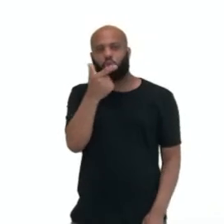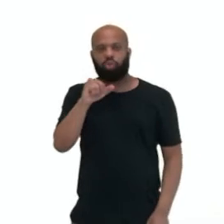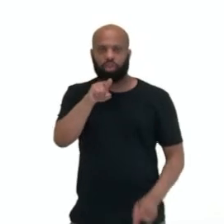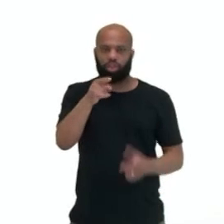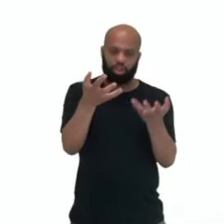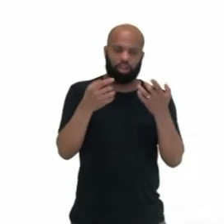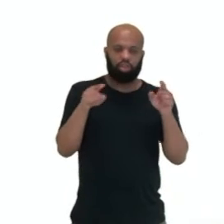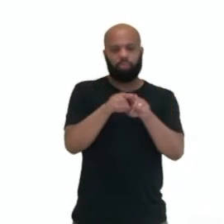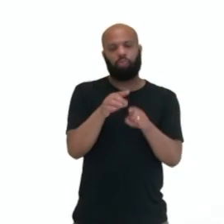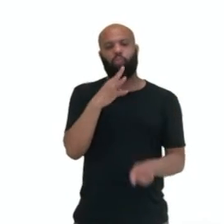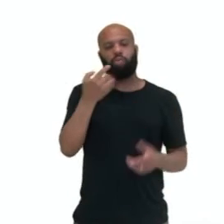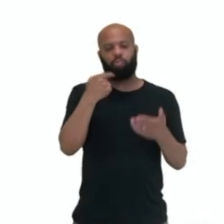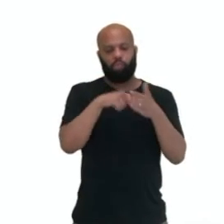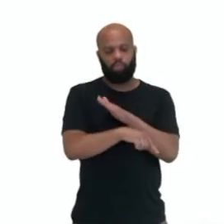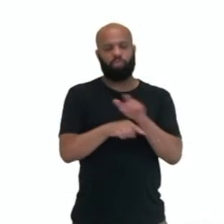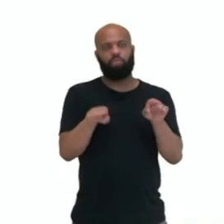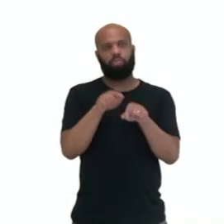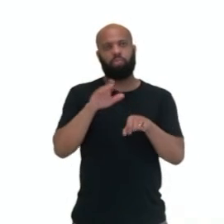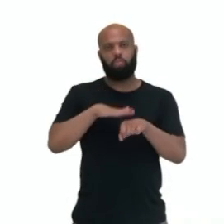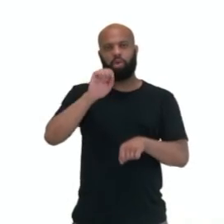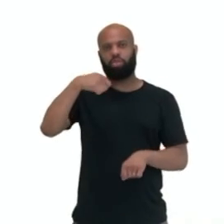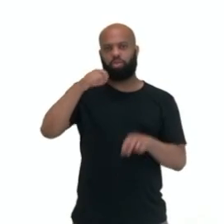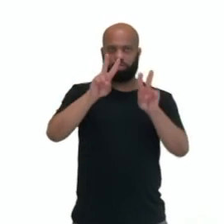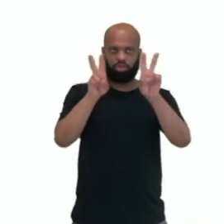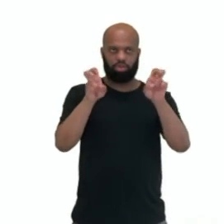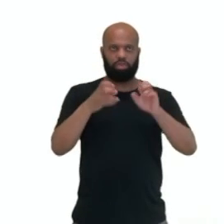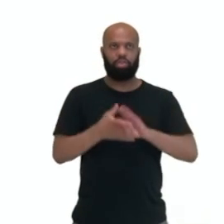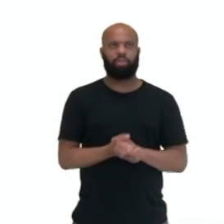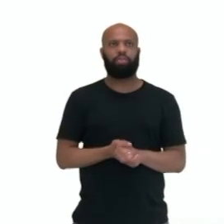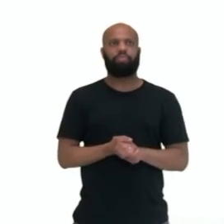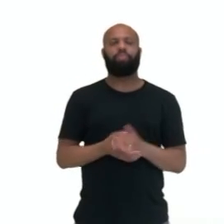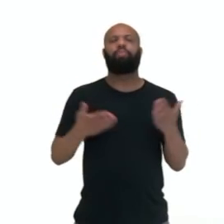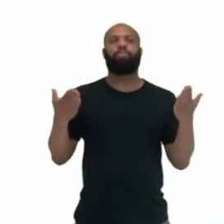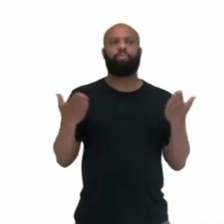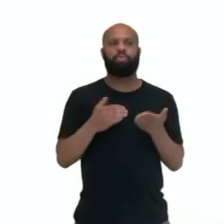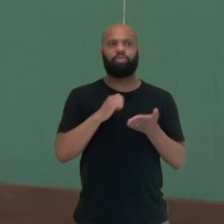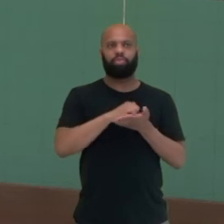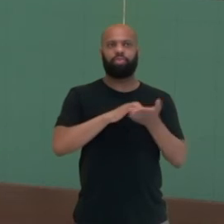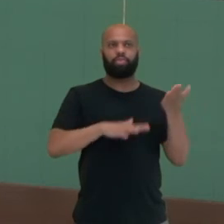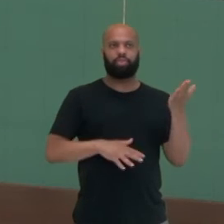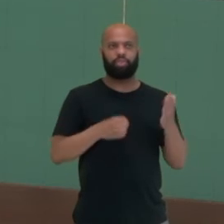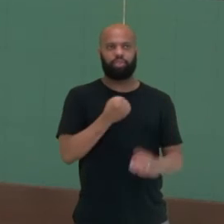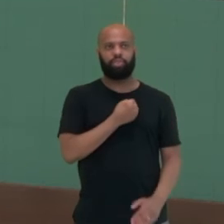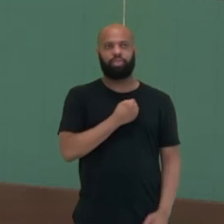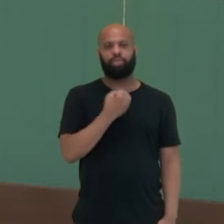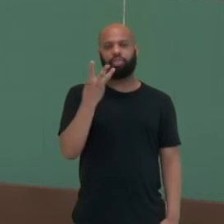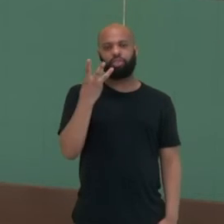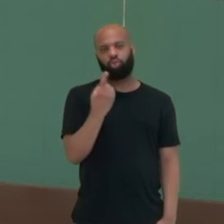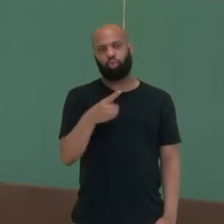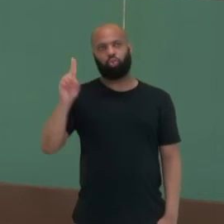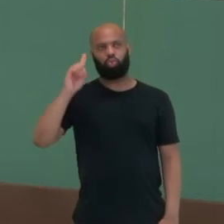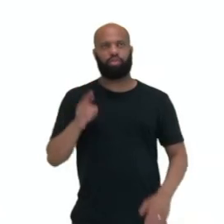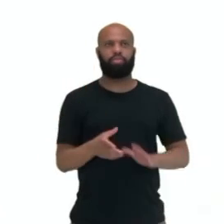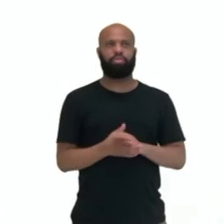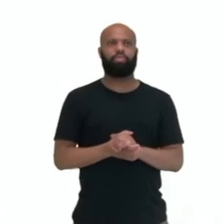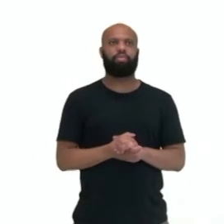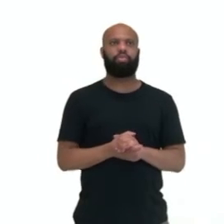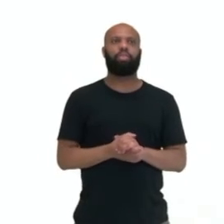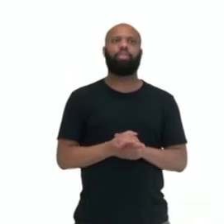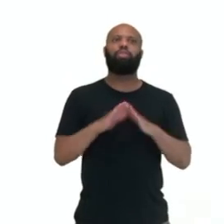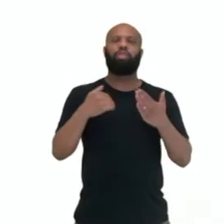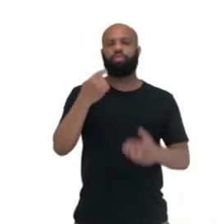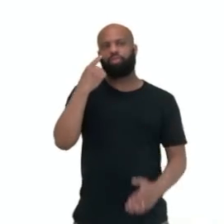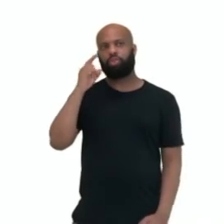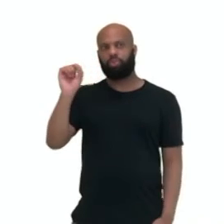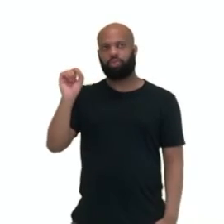quiserem conhecer e se aprofundar um pouquinho mais sobre o karatê. E a gente chega no nosso terceiro e último exercício. Então